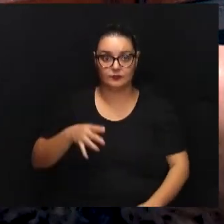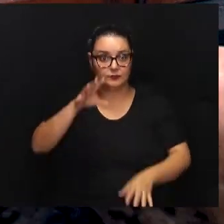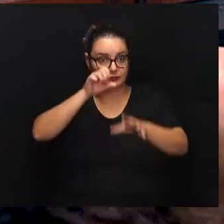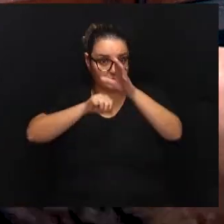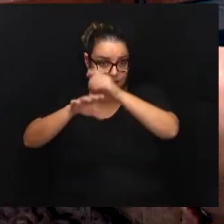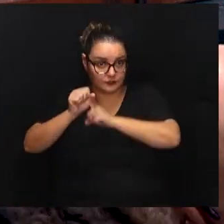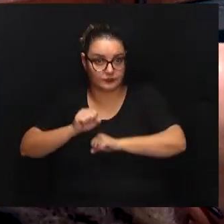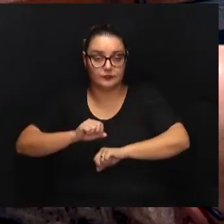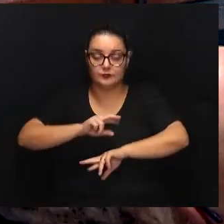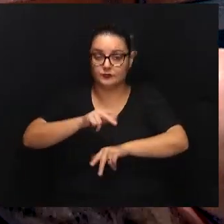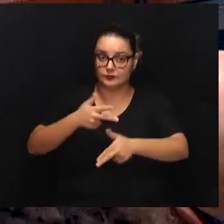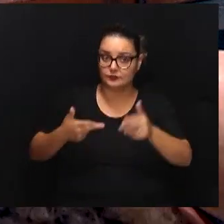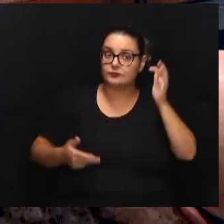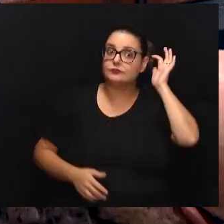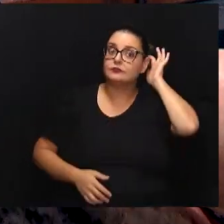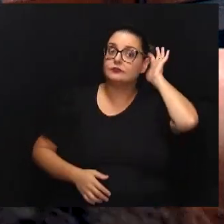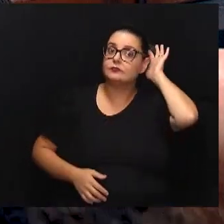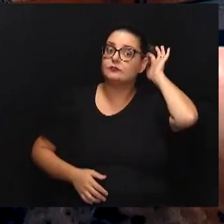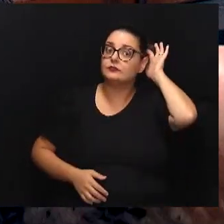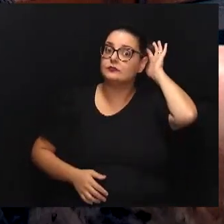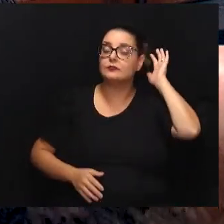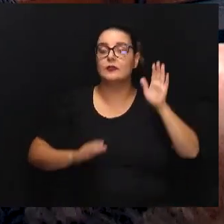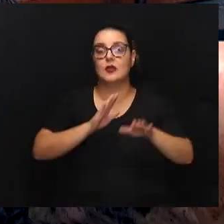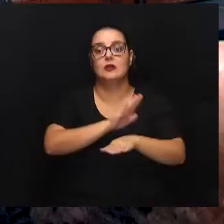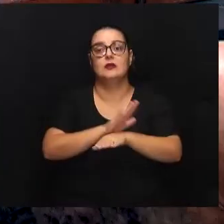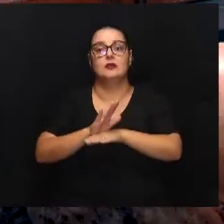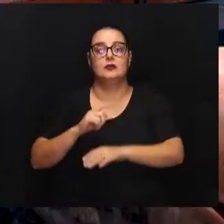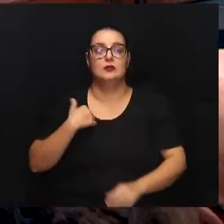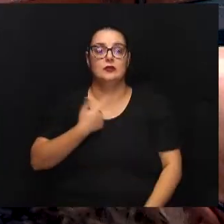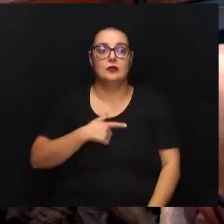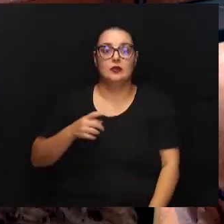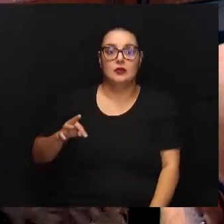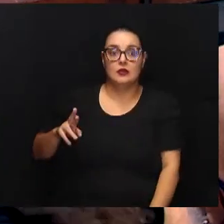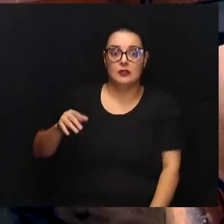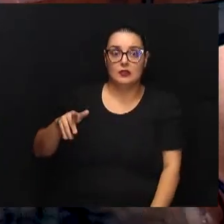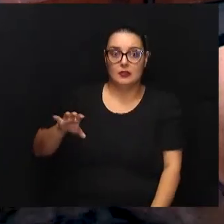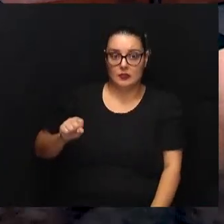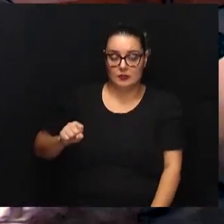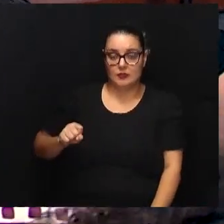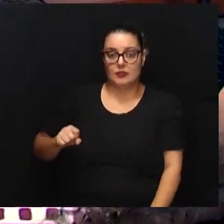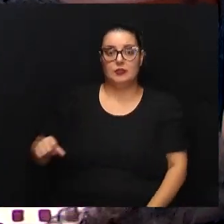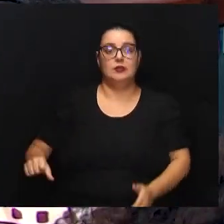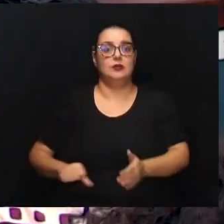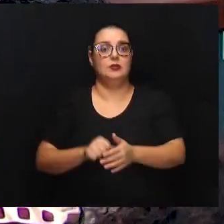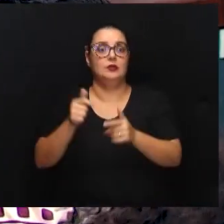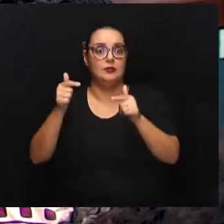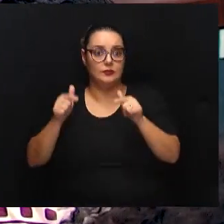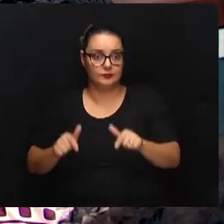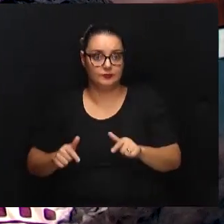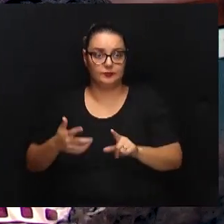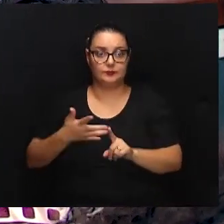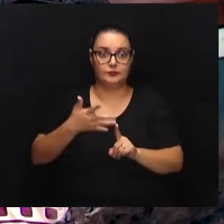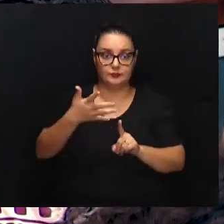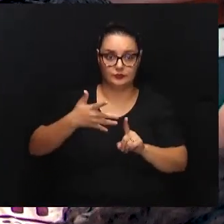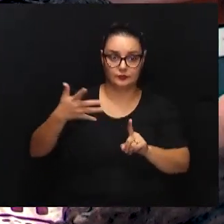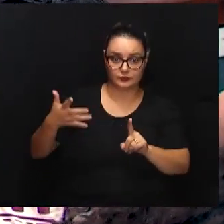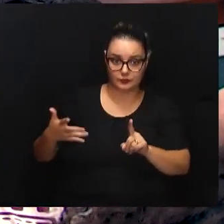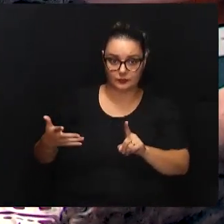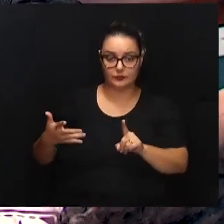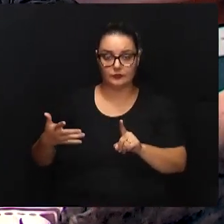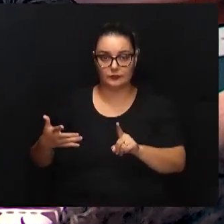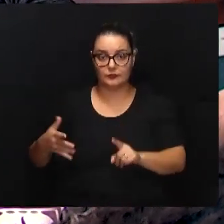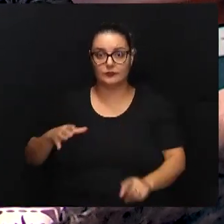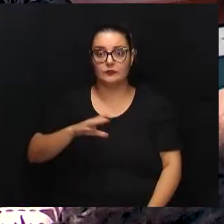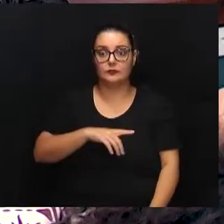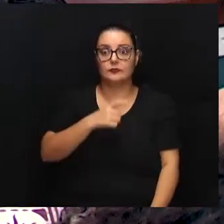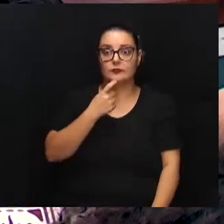nossos. Tribos é o primeiro espaço LGBTQIAPN+, de Campinas. Nossa base